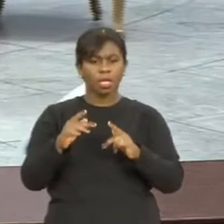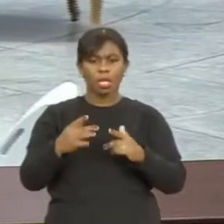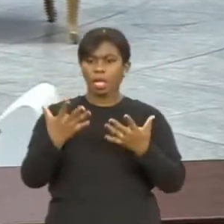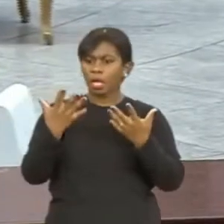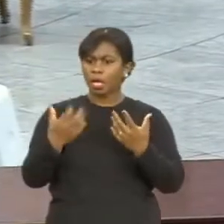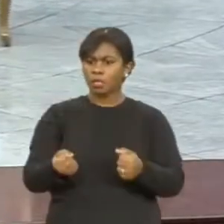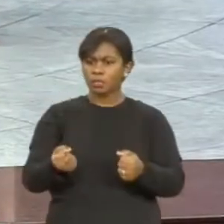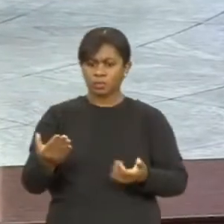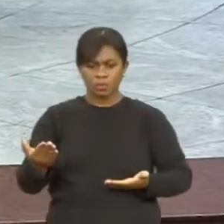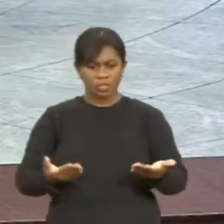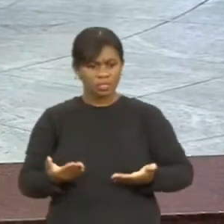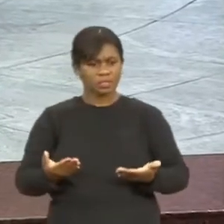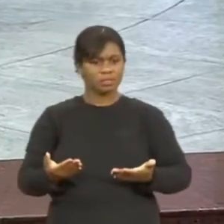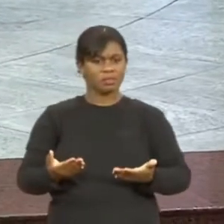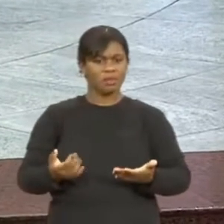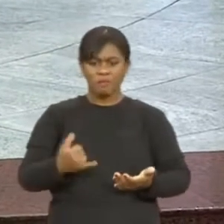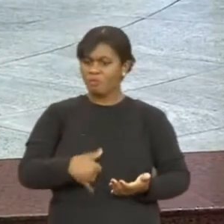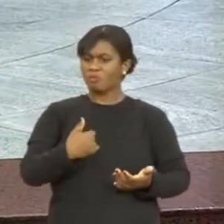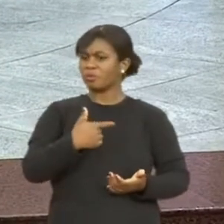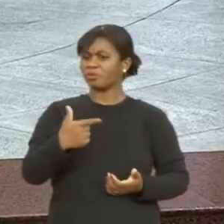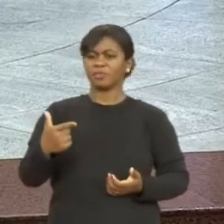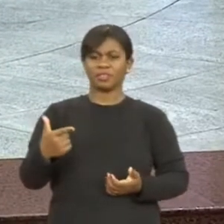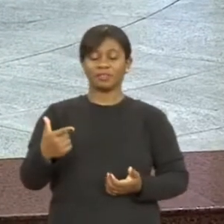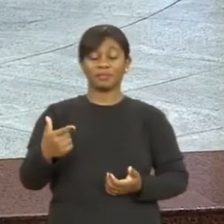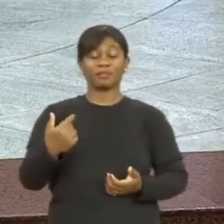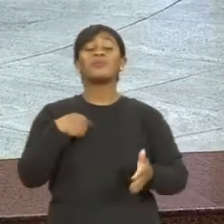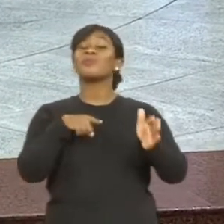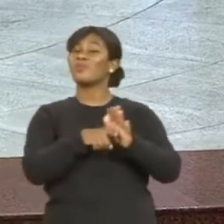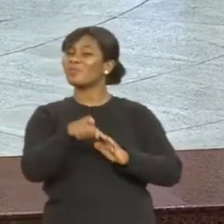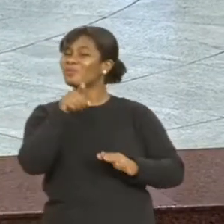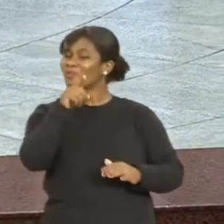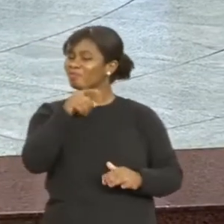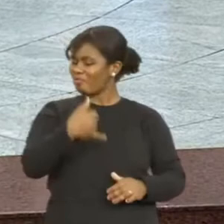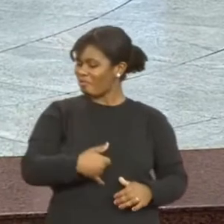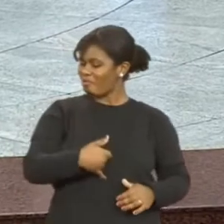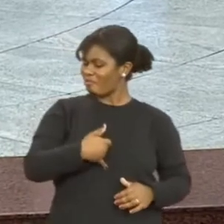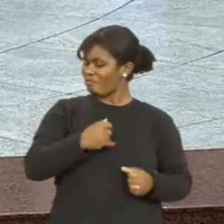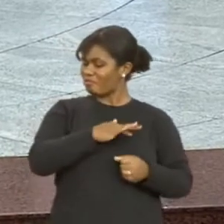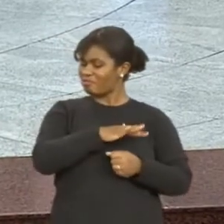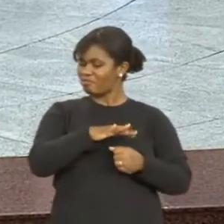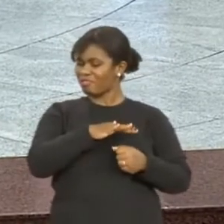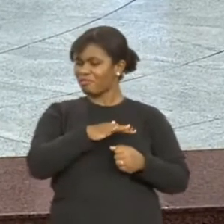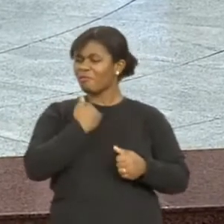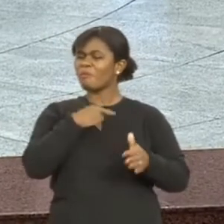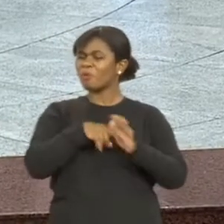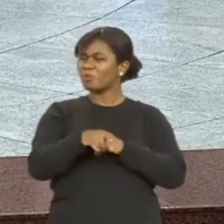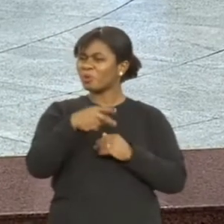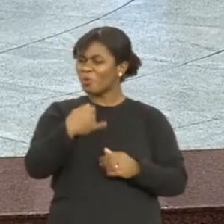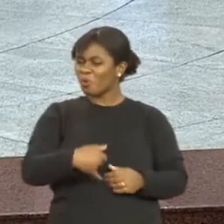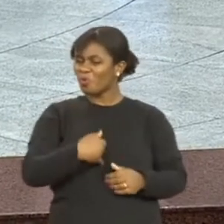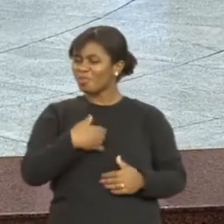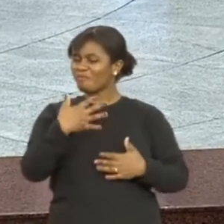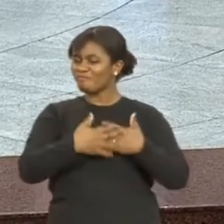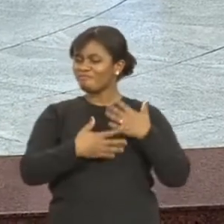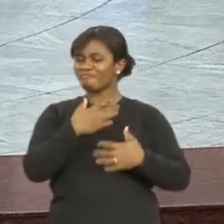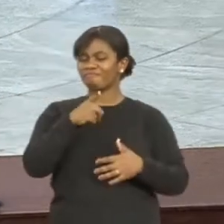Será que você não está cheio de si? Será que o seu orgulho não tem te atrapalhado?